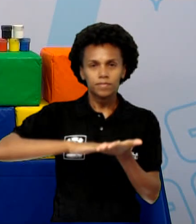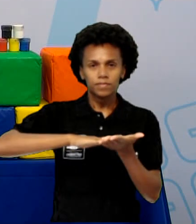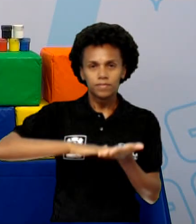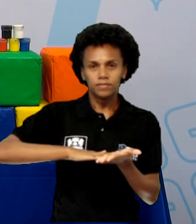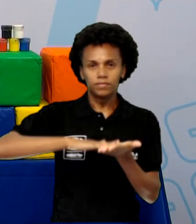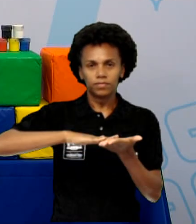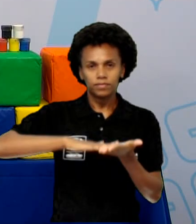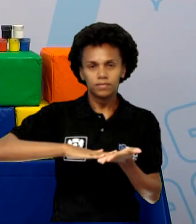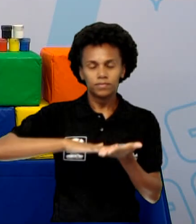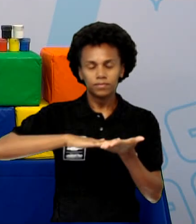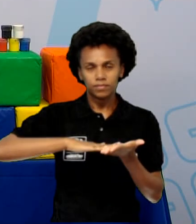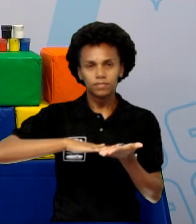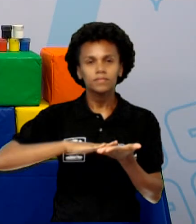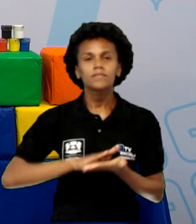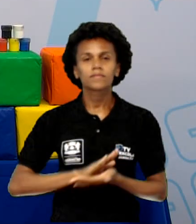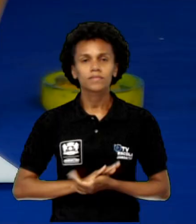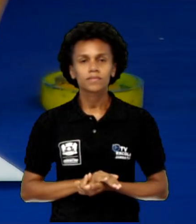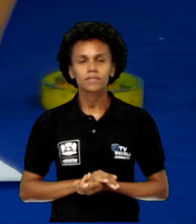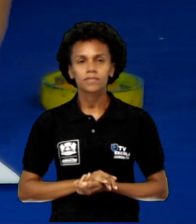a parte de trás